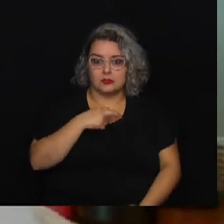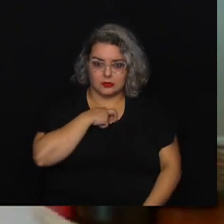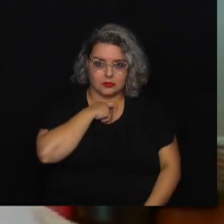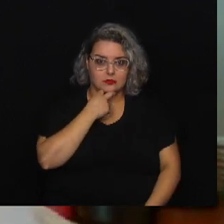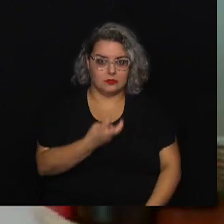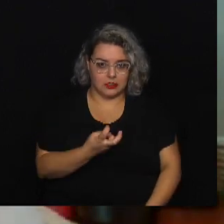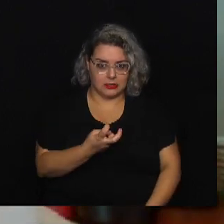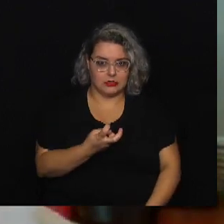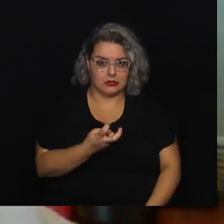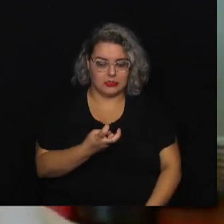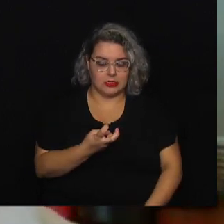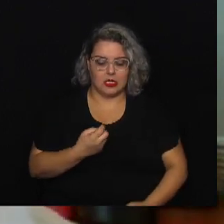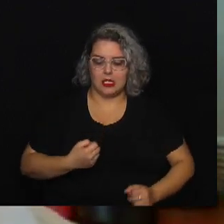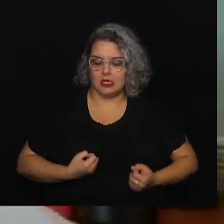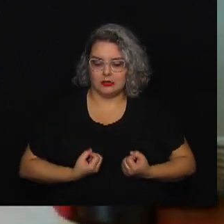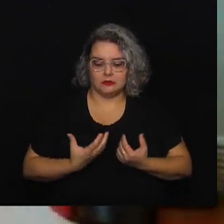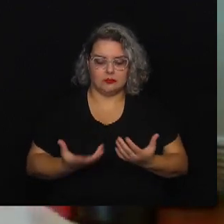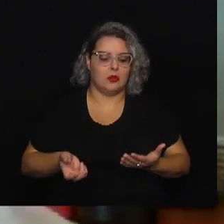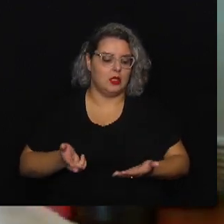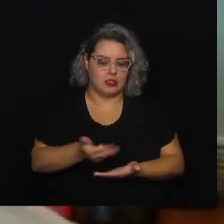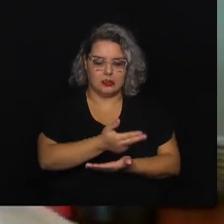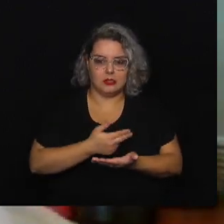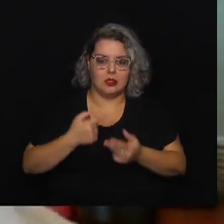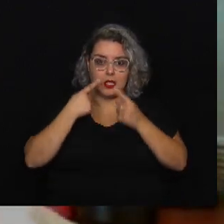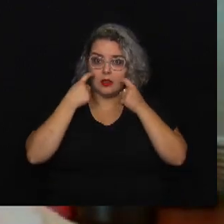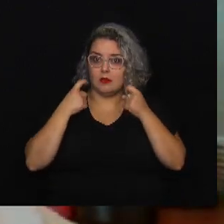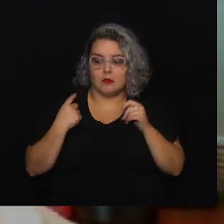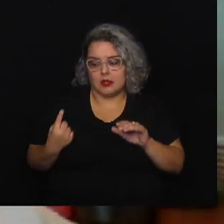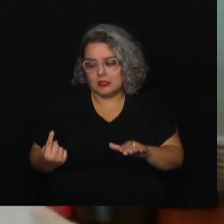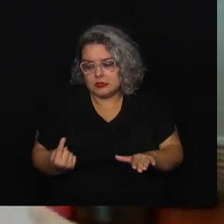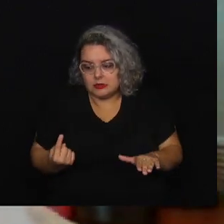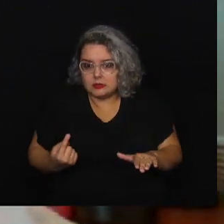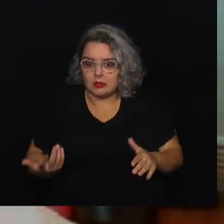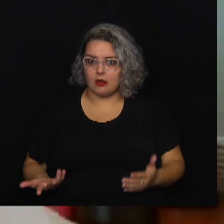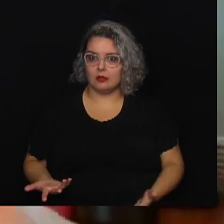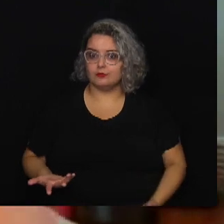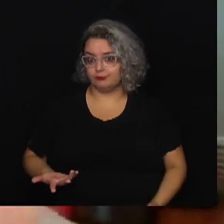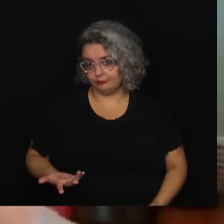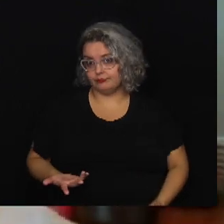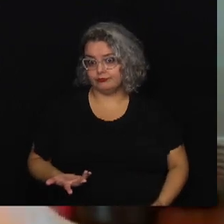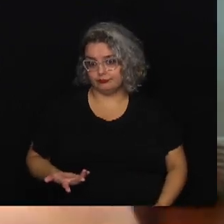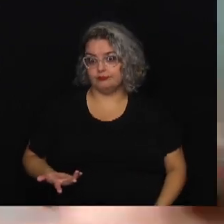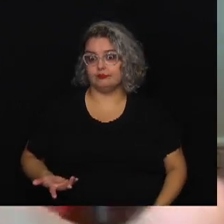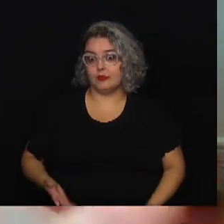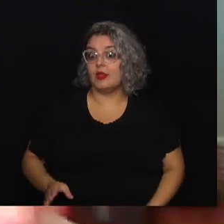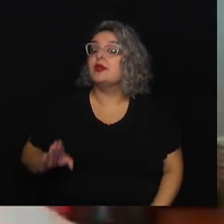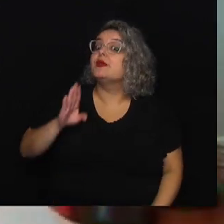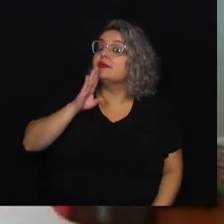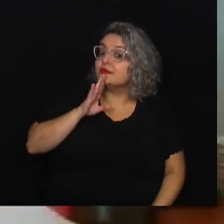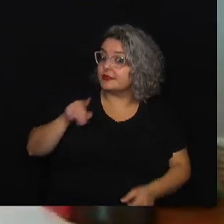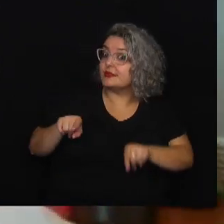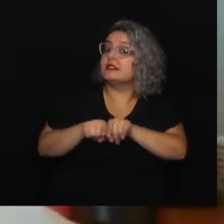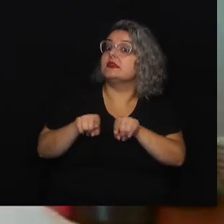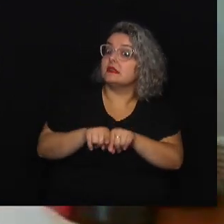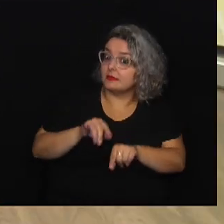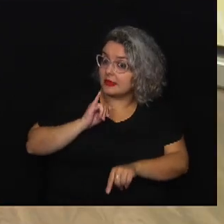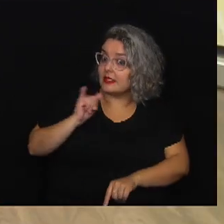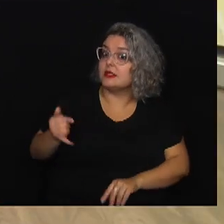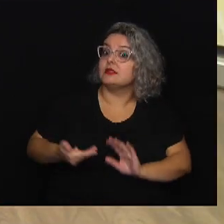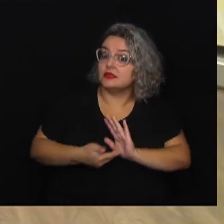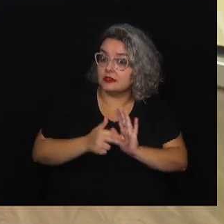dizem, Sim. eles desenham, eles choram, eles se isolam, E o enfim, silêncio eles também diz fogem. alguma coisa,